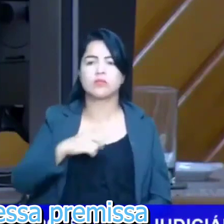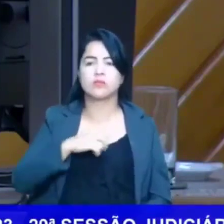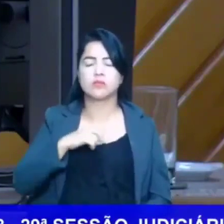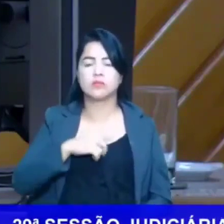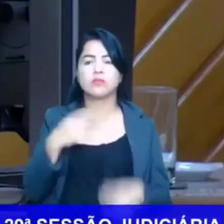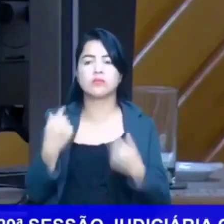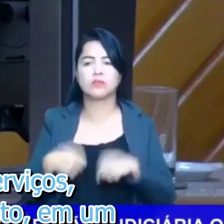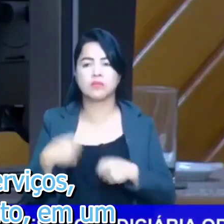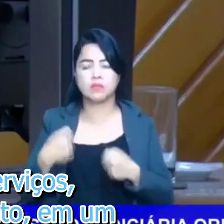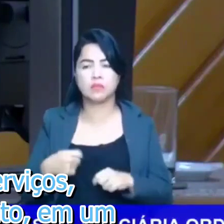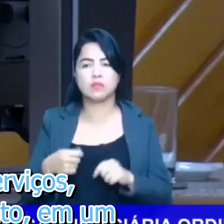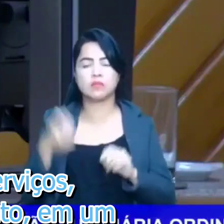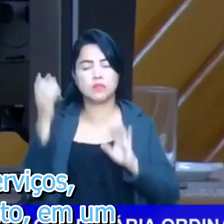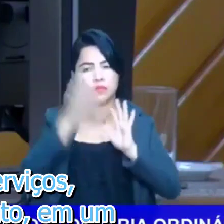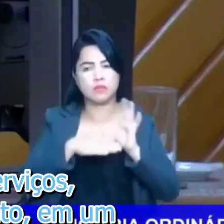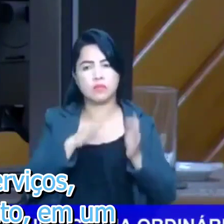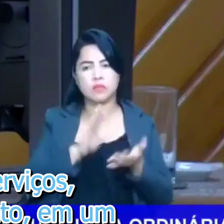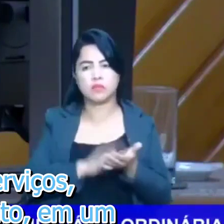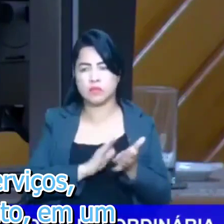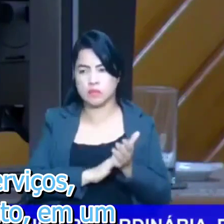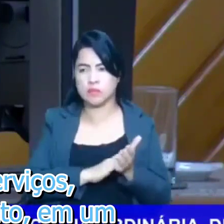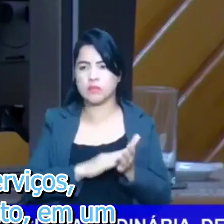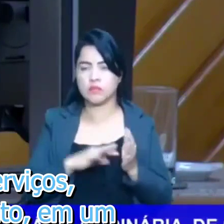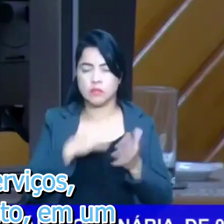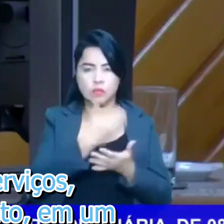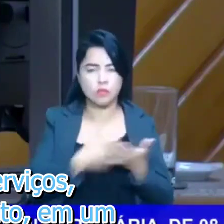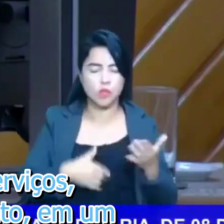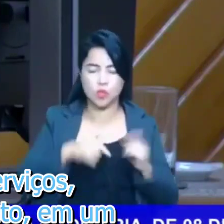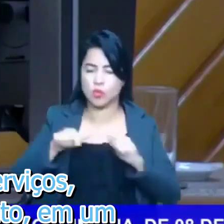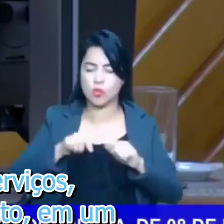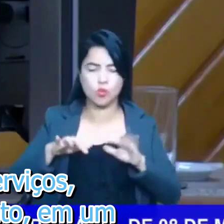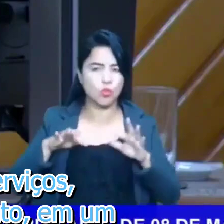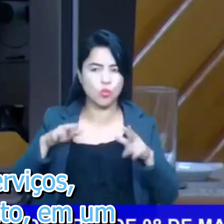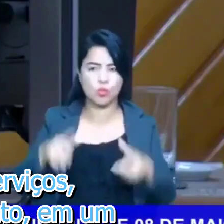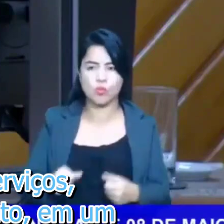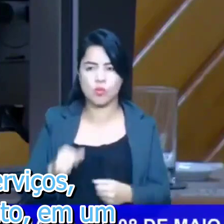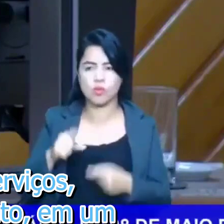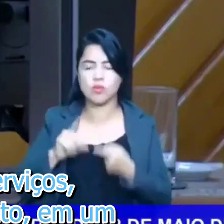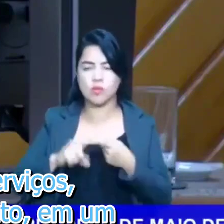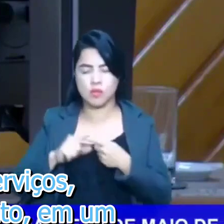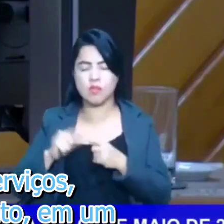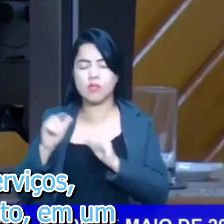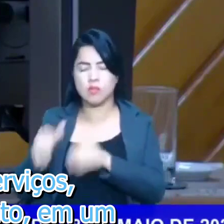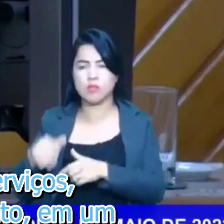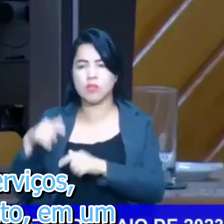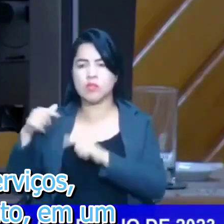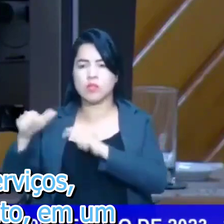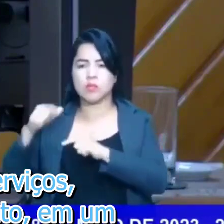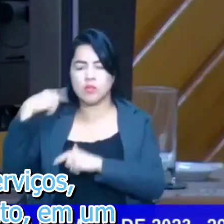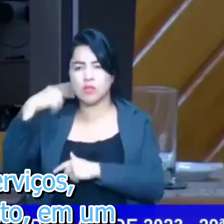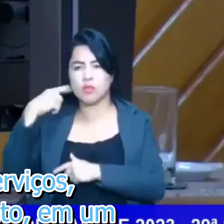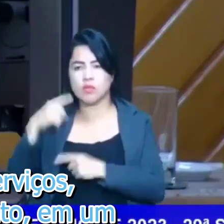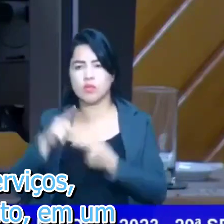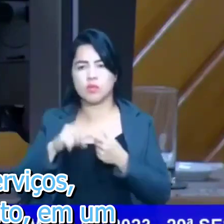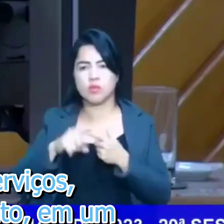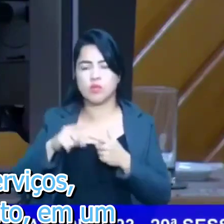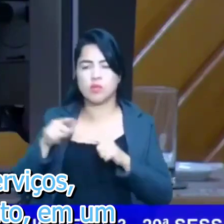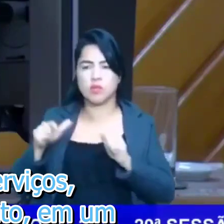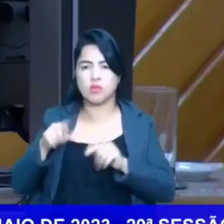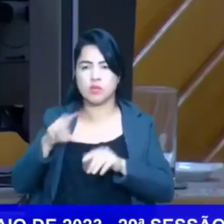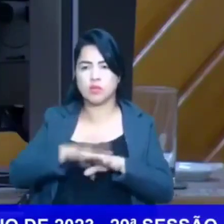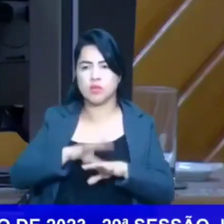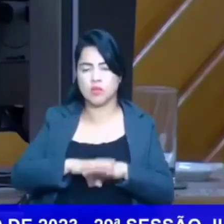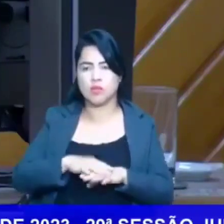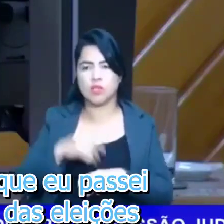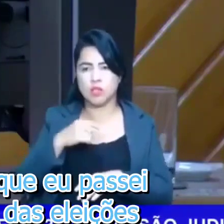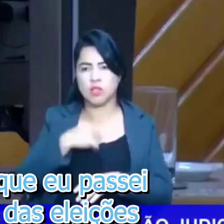da necessidade de comprovação cabal de todos os serviços, inclusive os advocatícios e contábeis. No caso, em